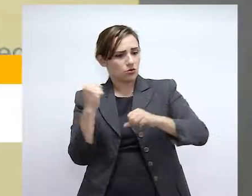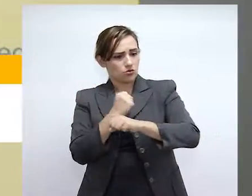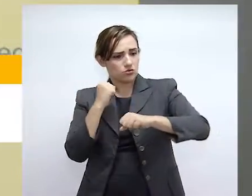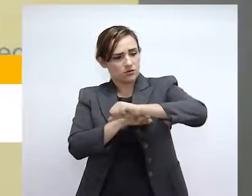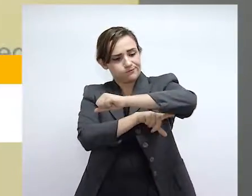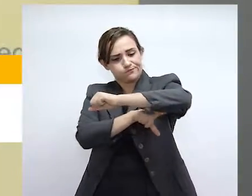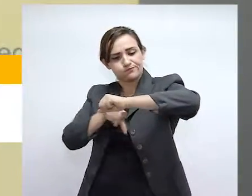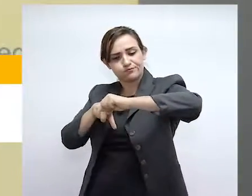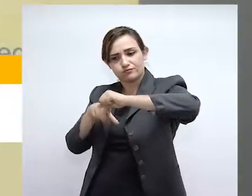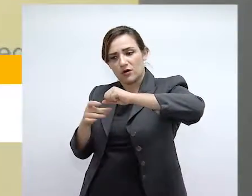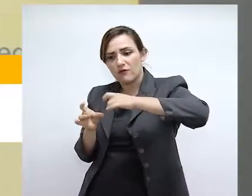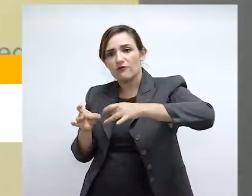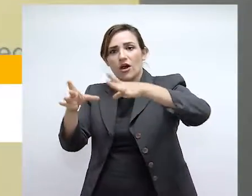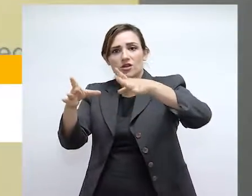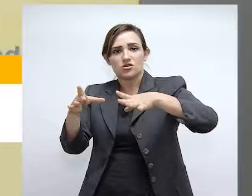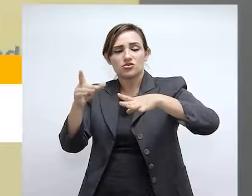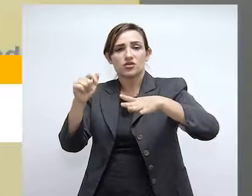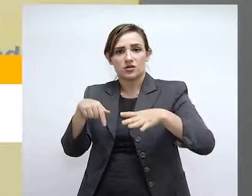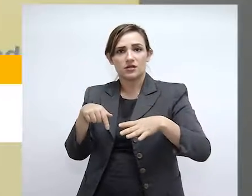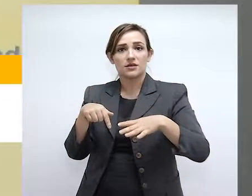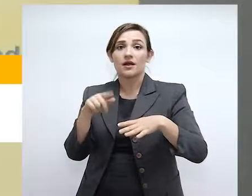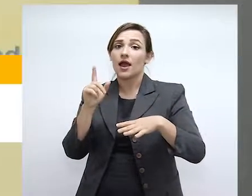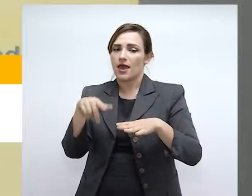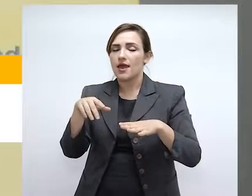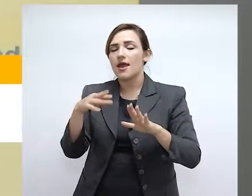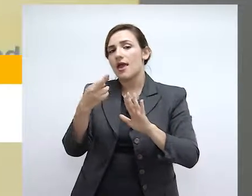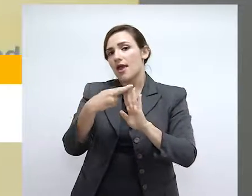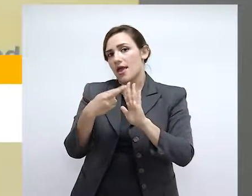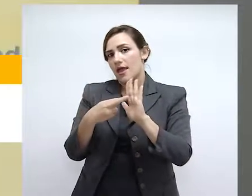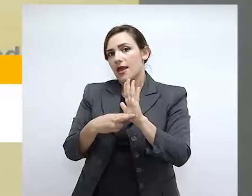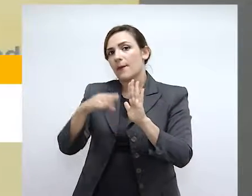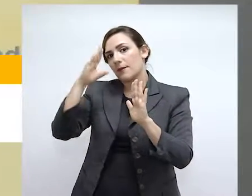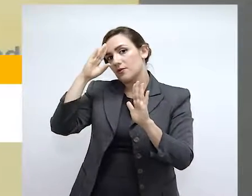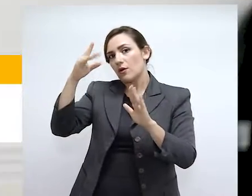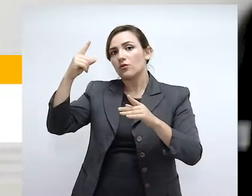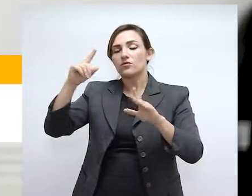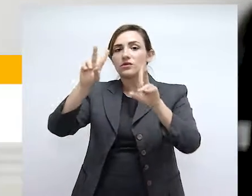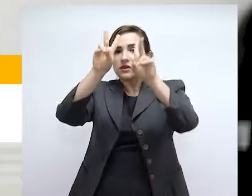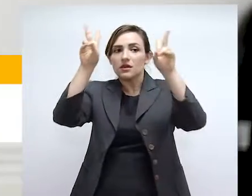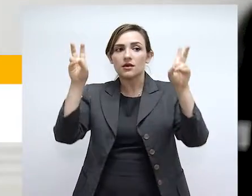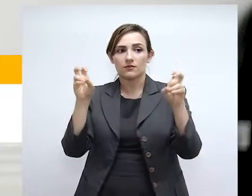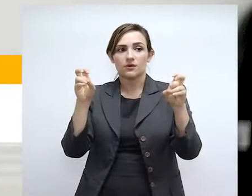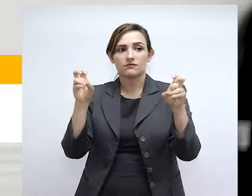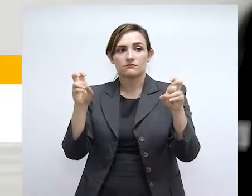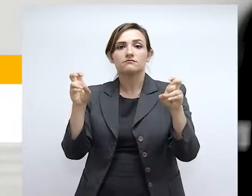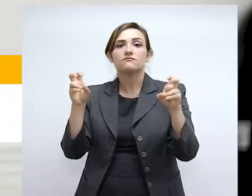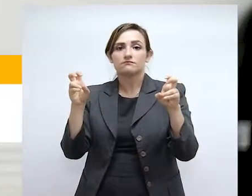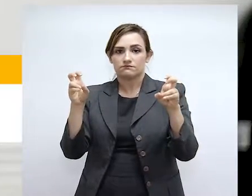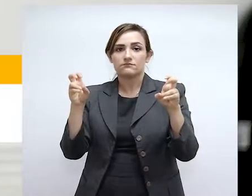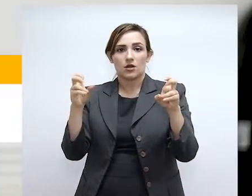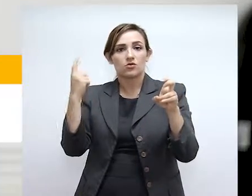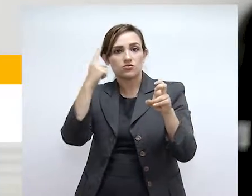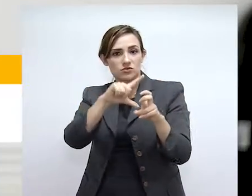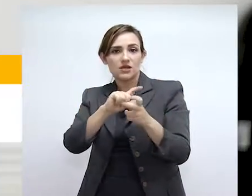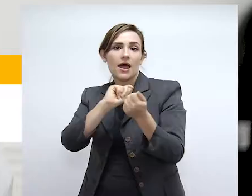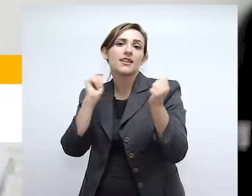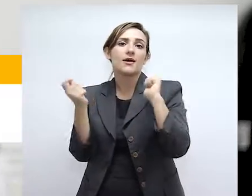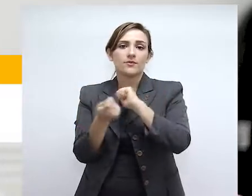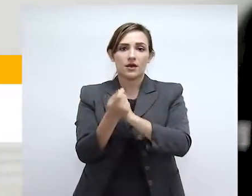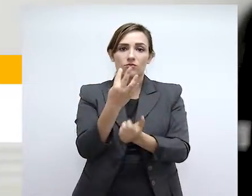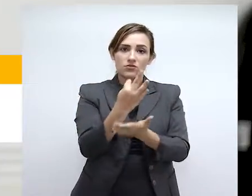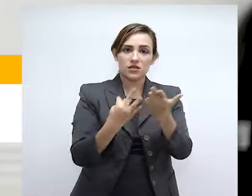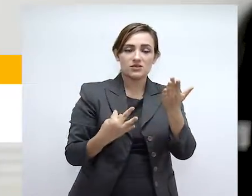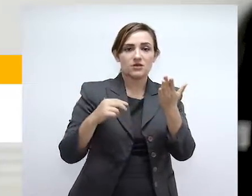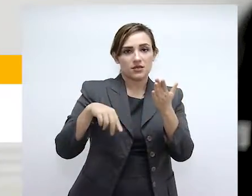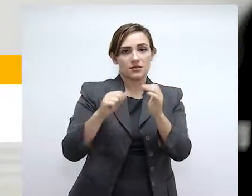de comercialização, distribuição e a cobrança do ICMS que incide sobre o gás são tópicos que ainda precisam ser pacificados